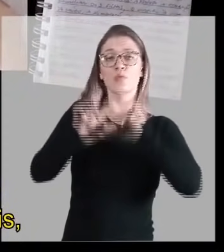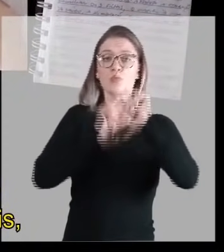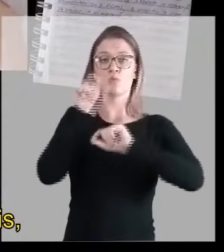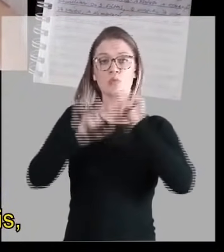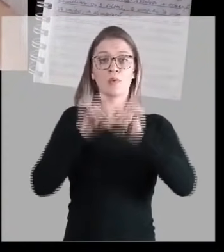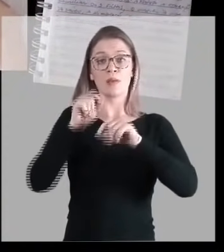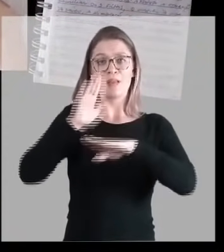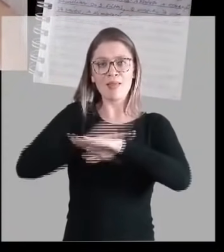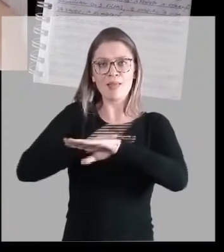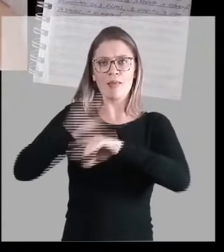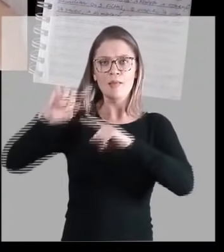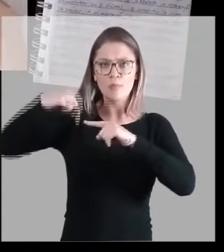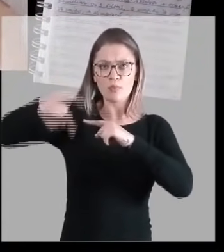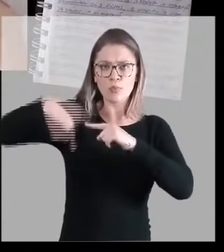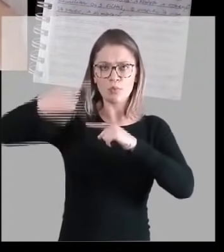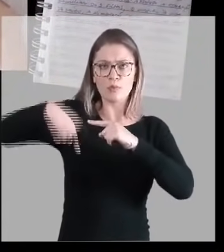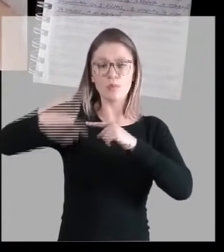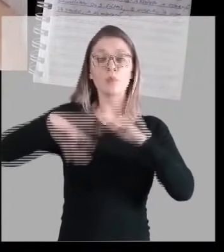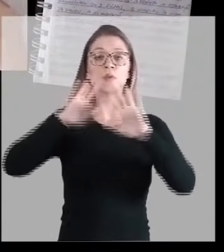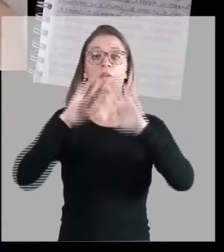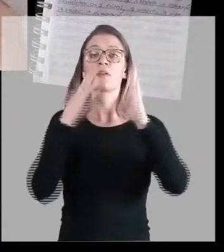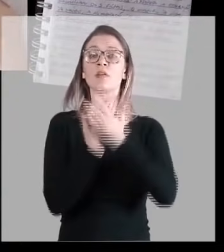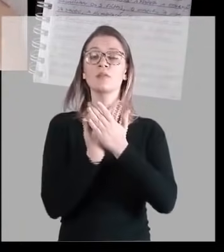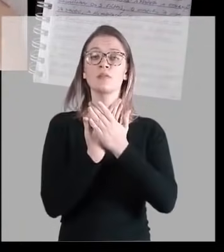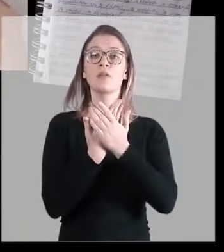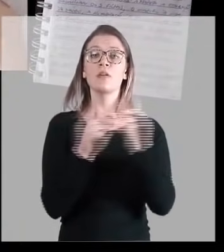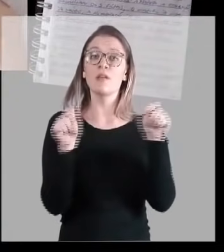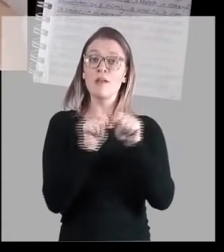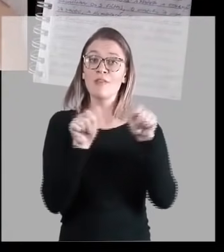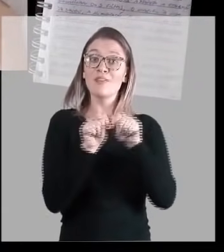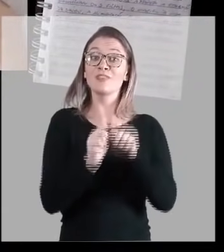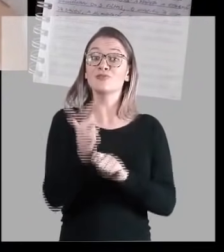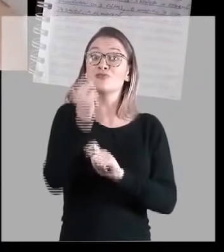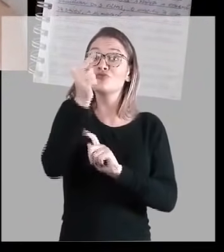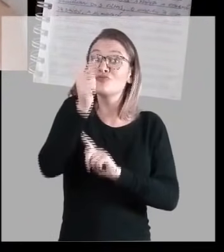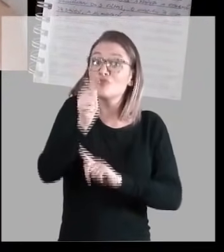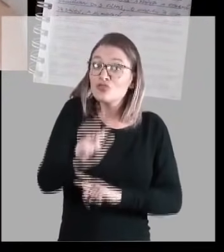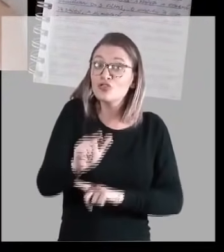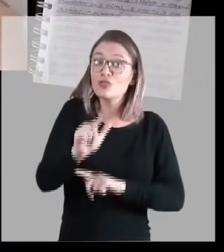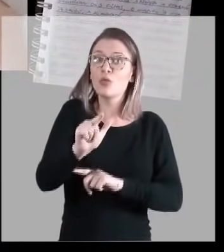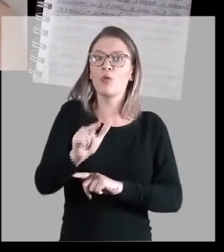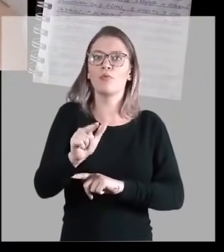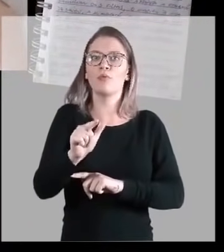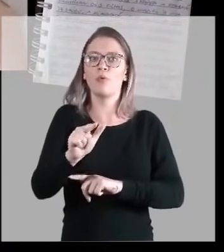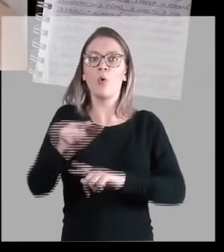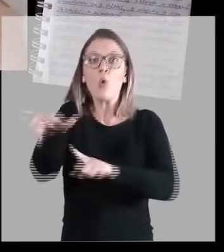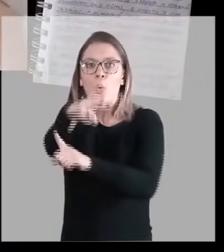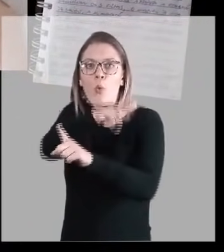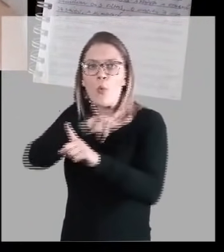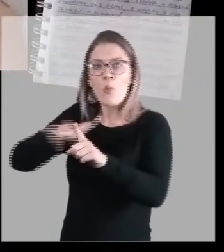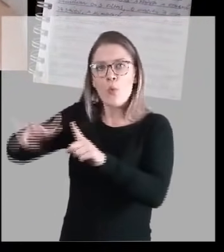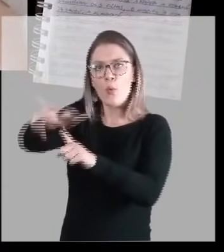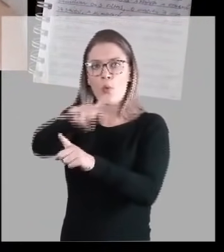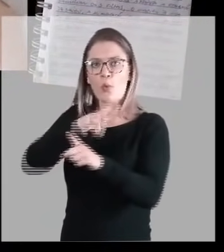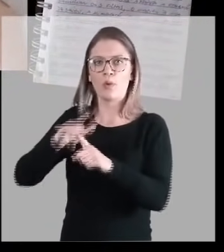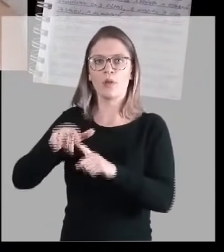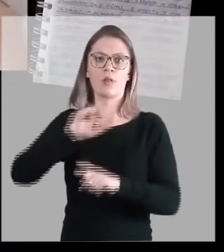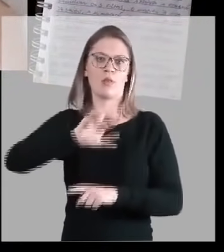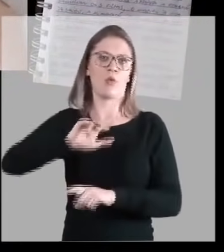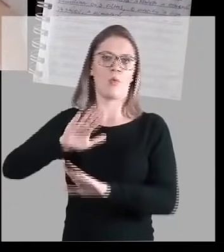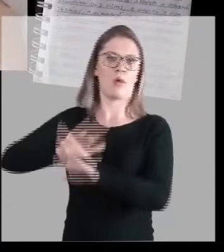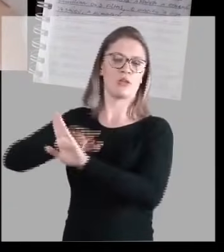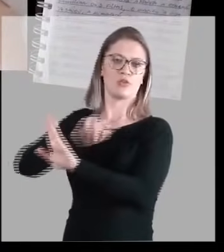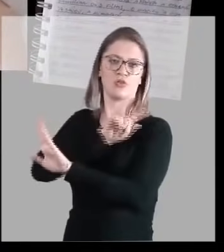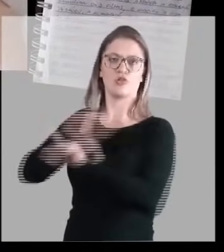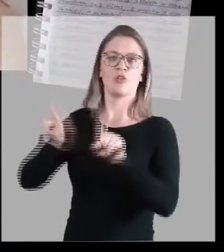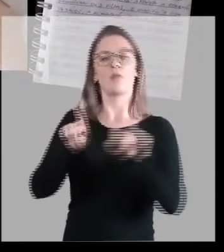algum tempo depois, essa mesma escola praticou um outro tipo de doutrinação, né, agora não uma de gênero, mas uma doutrinação, digamos